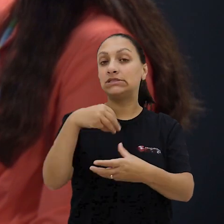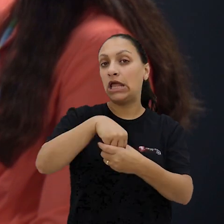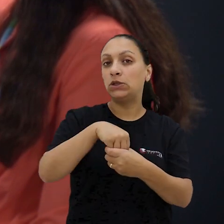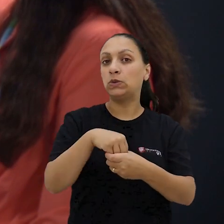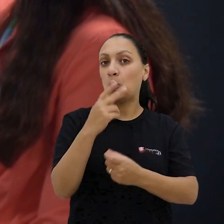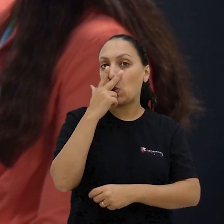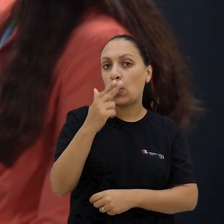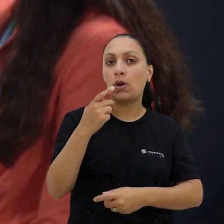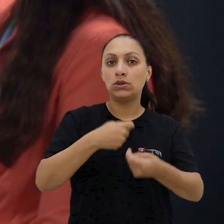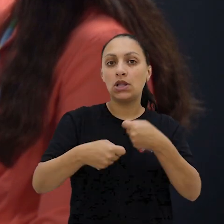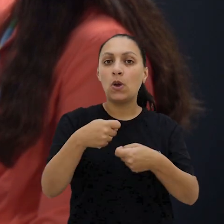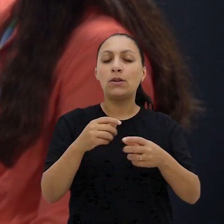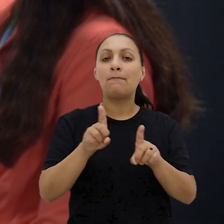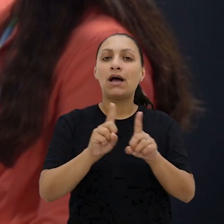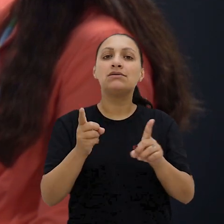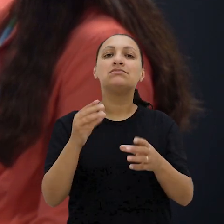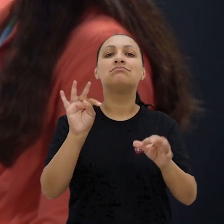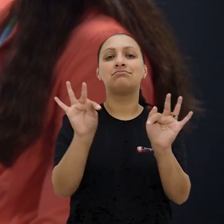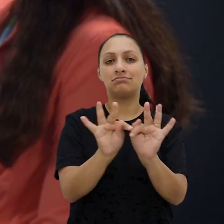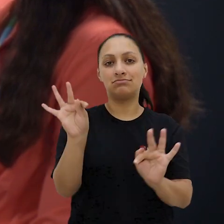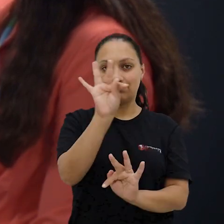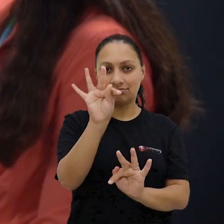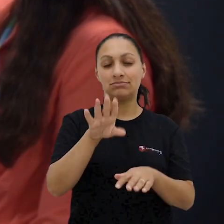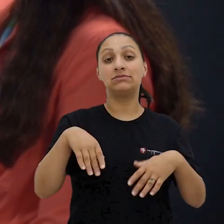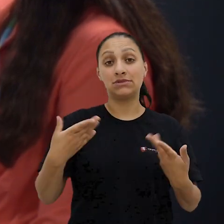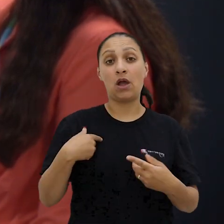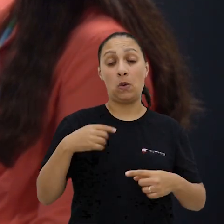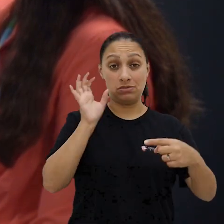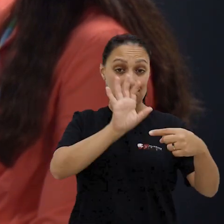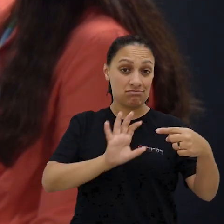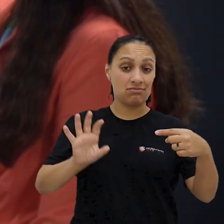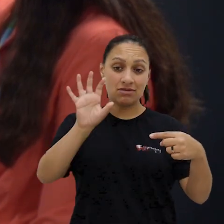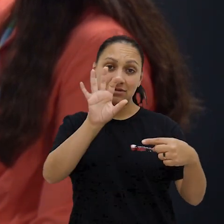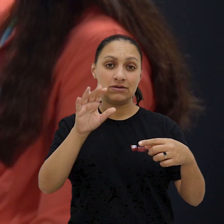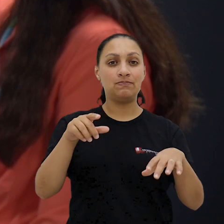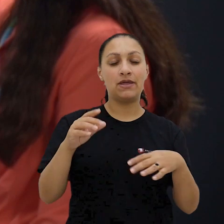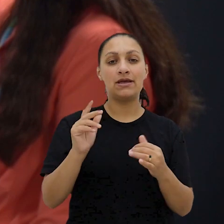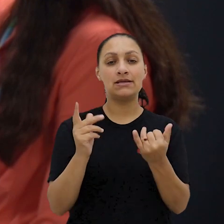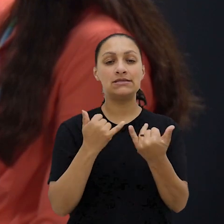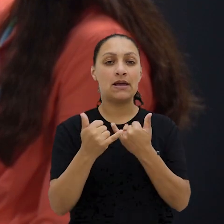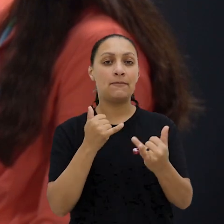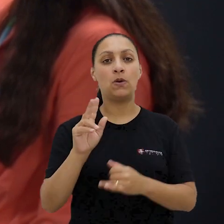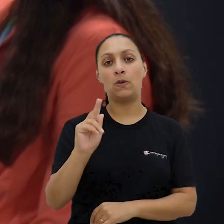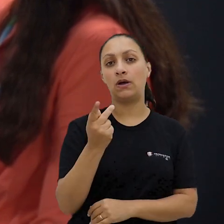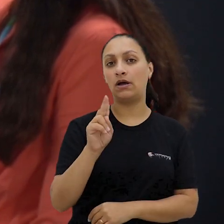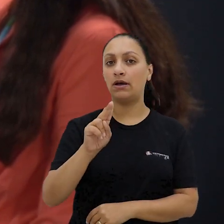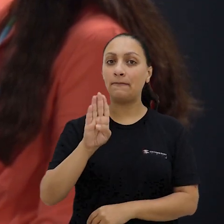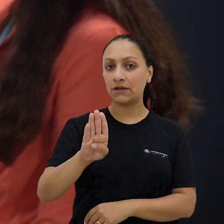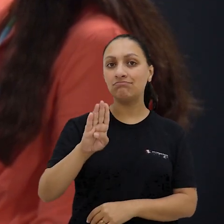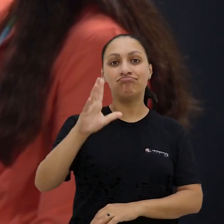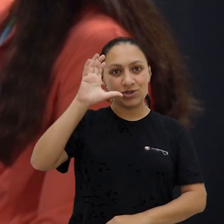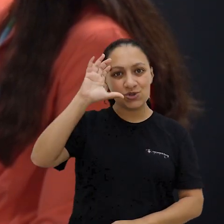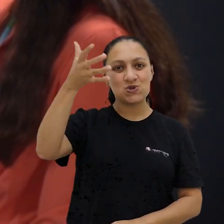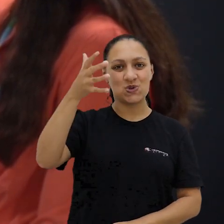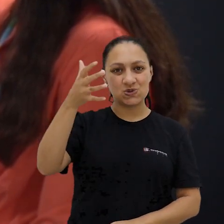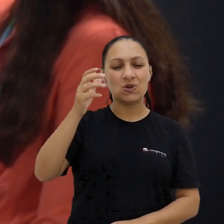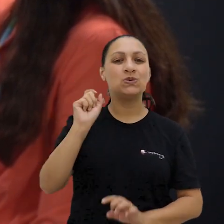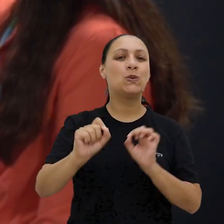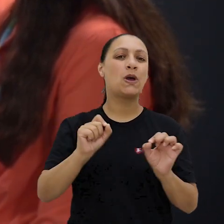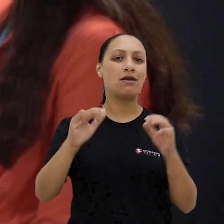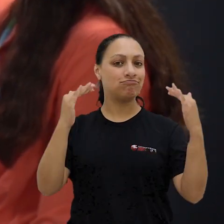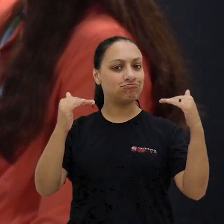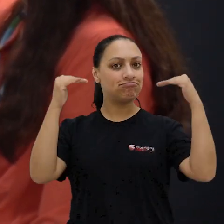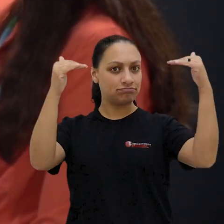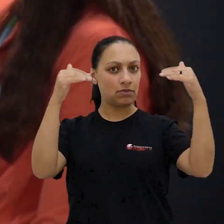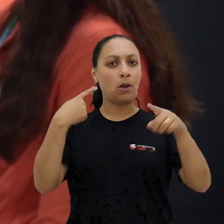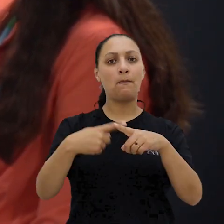mesmo negócio, estando dentro do parque. E aí sim, o ecossistema se torna um grande hub de soluções. Soluções de